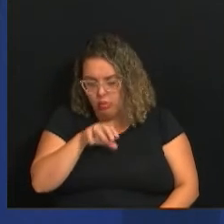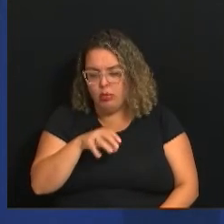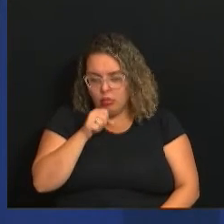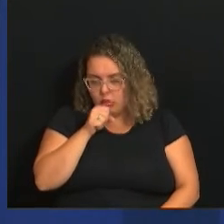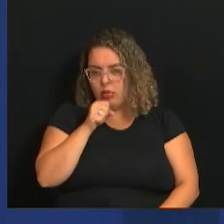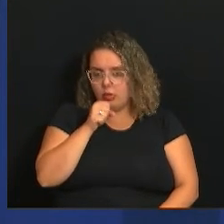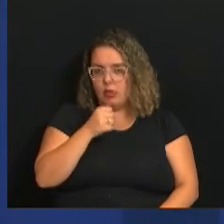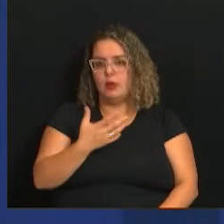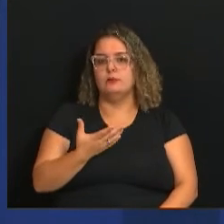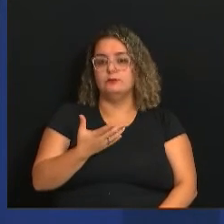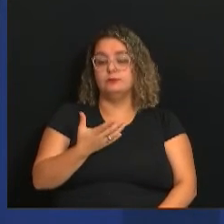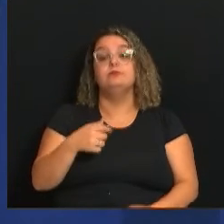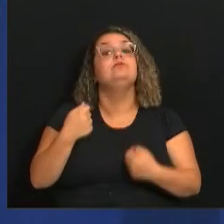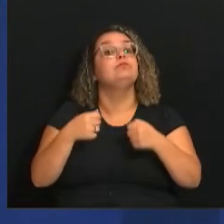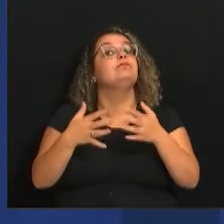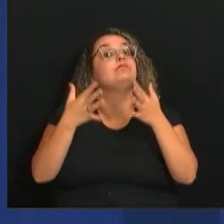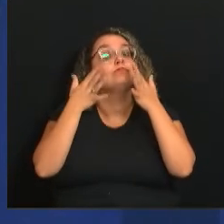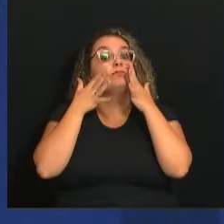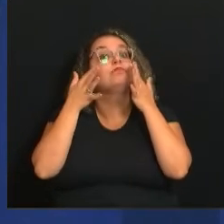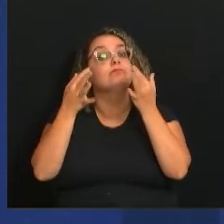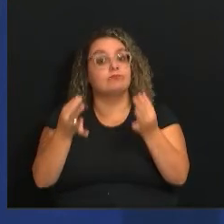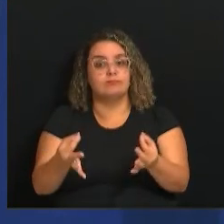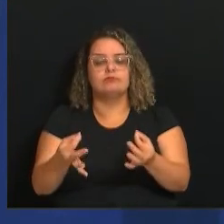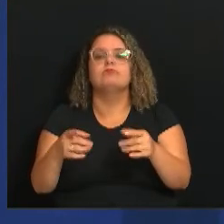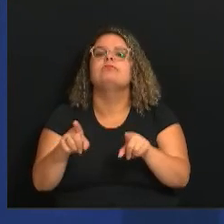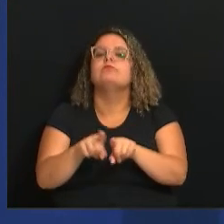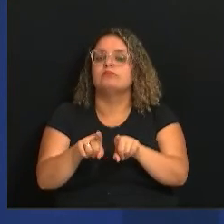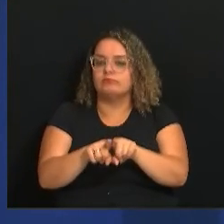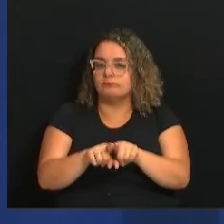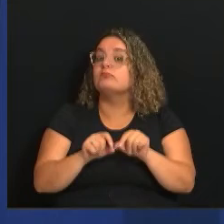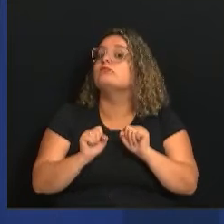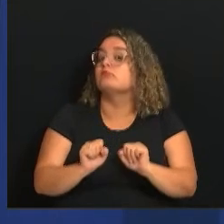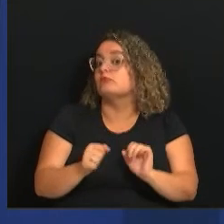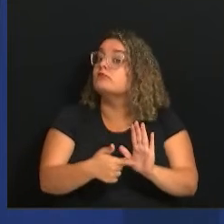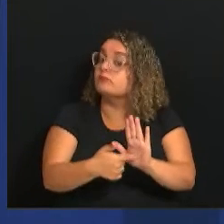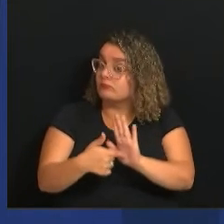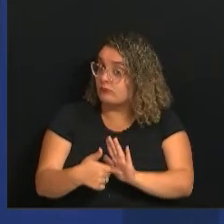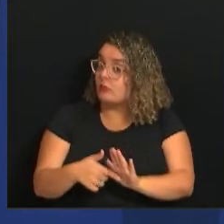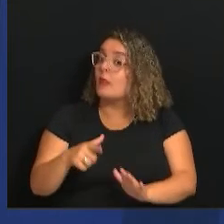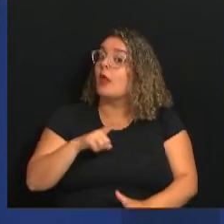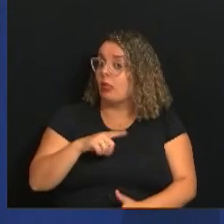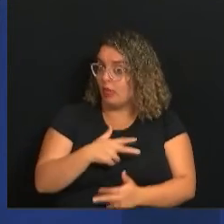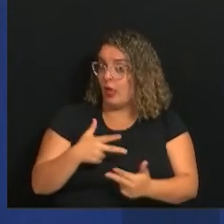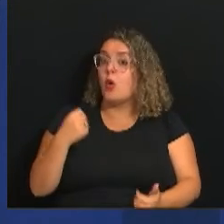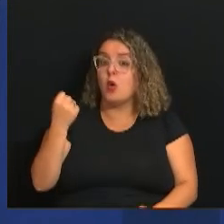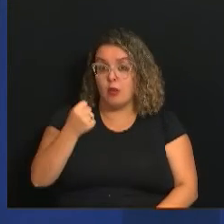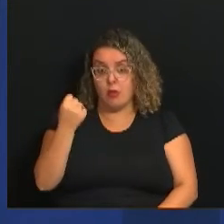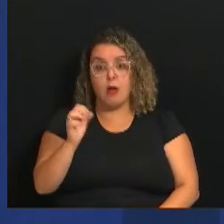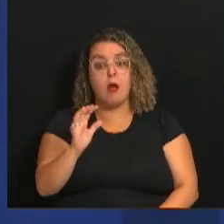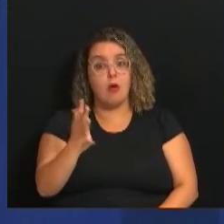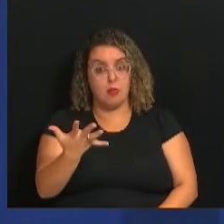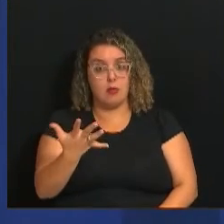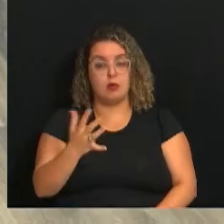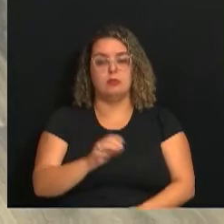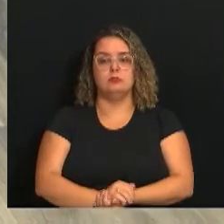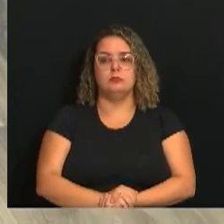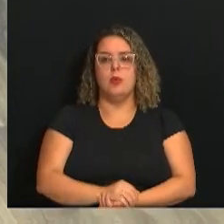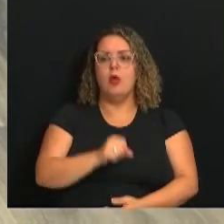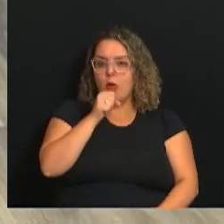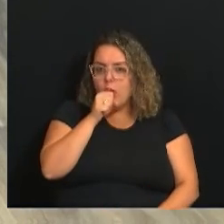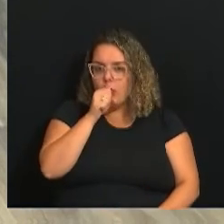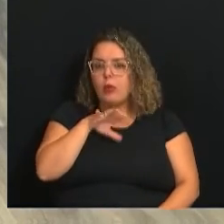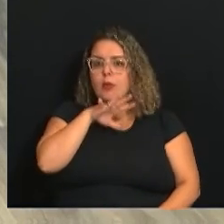Terça-feira de sol e calor aqui na cidade de Campinas. Neste momento, 30 graus. Há uma pequena possibilidade de chuva